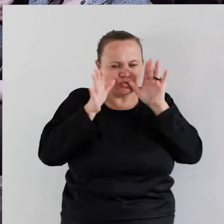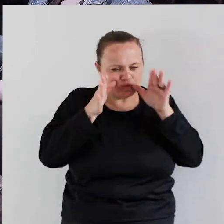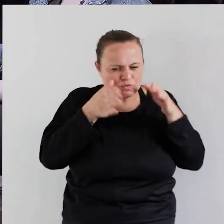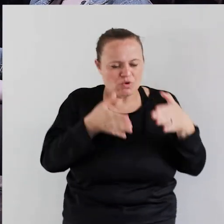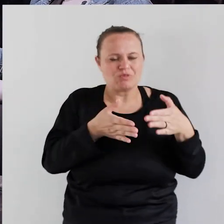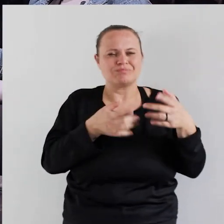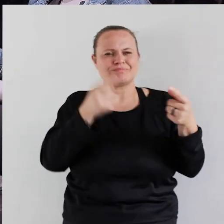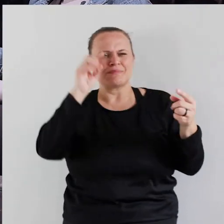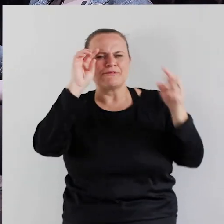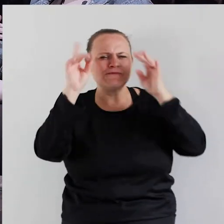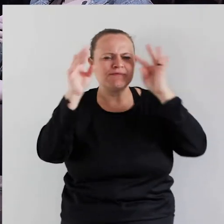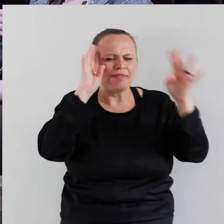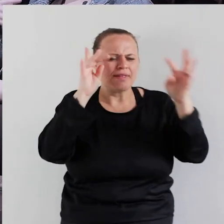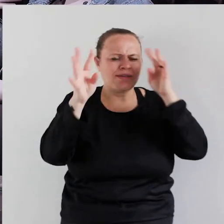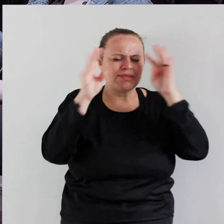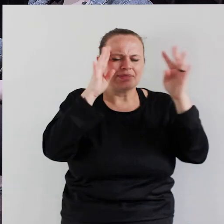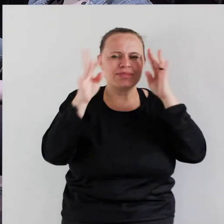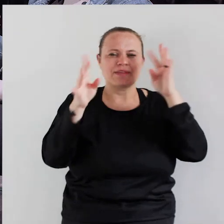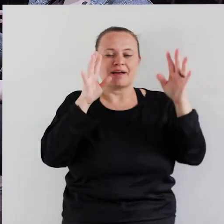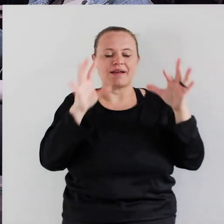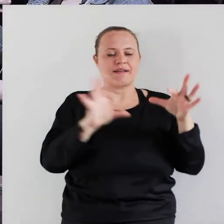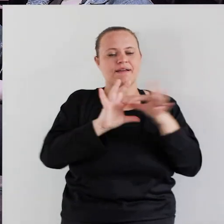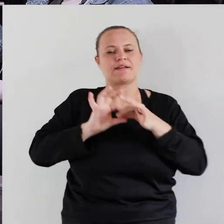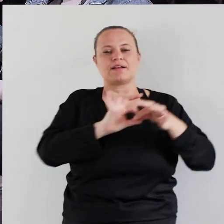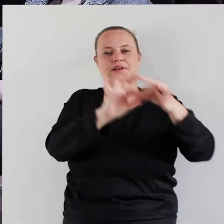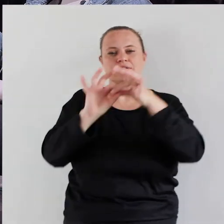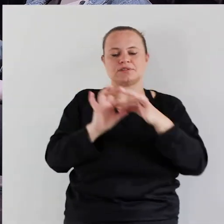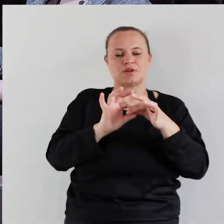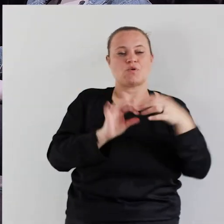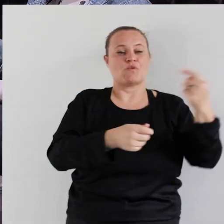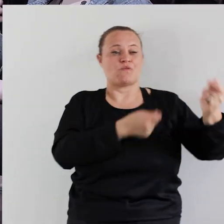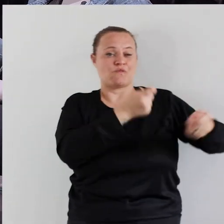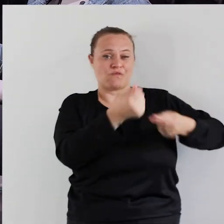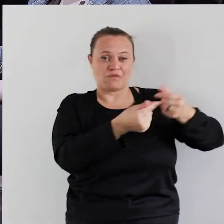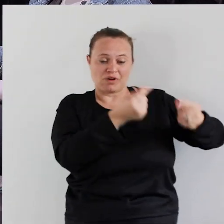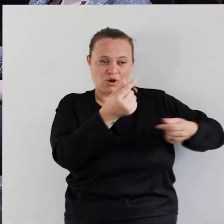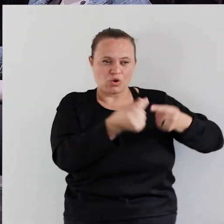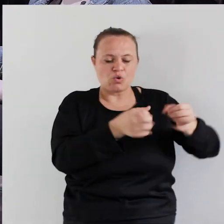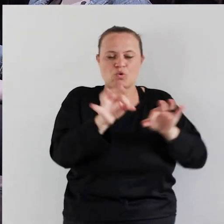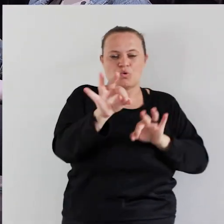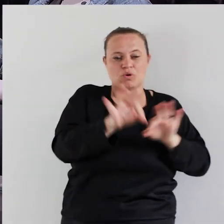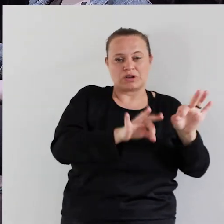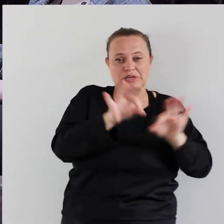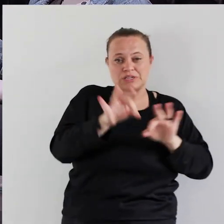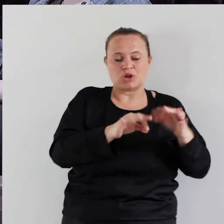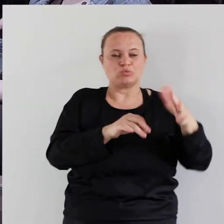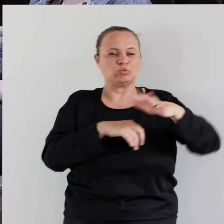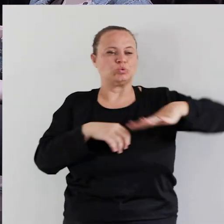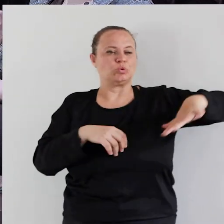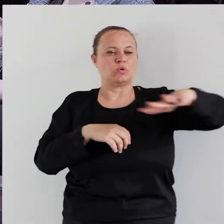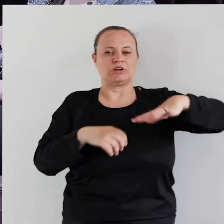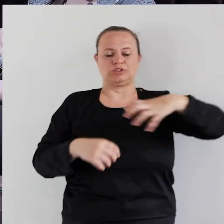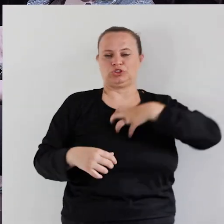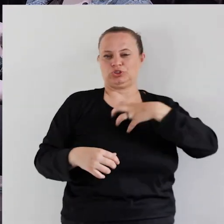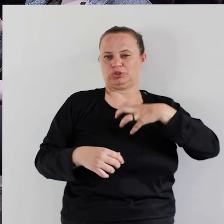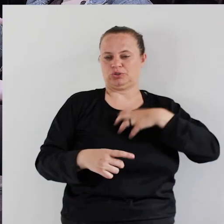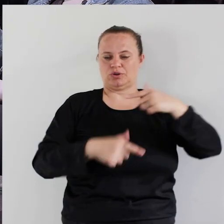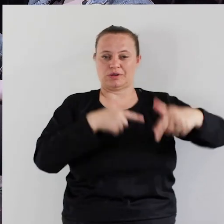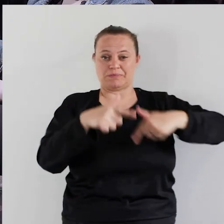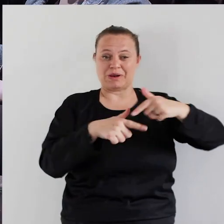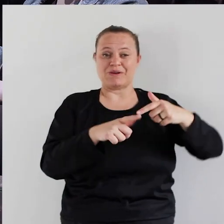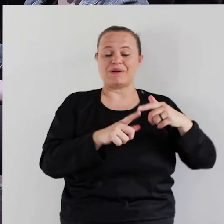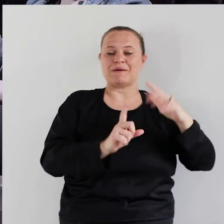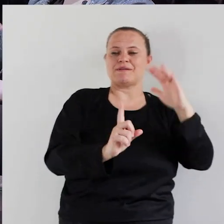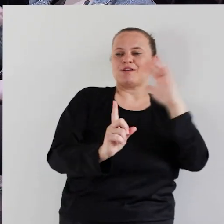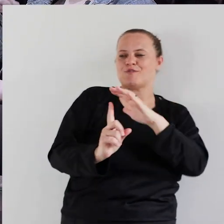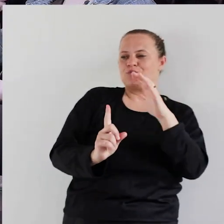necessidade enorme a gente se debruçar e refletir cada vez mais sobre essa relação, né, do financiamento,